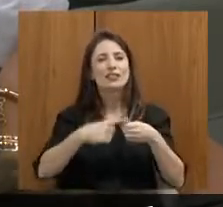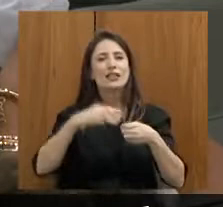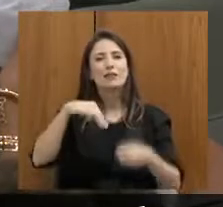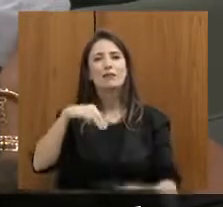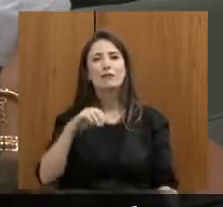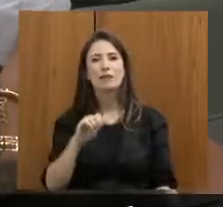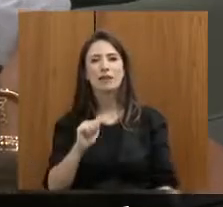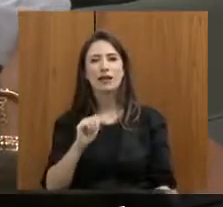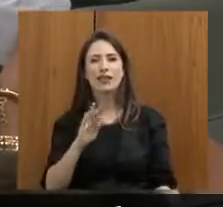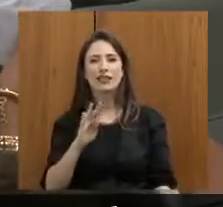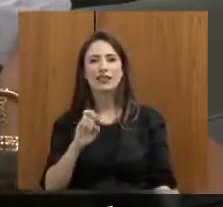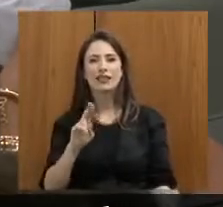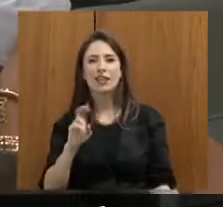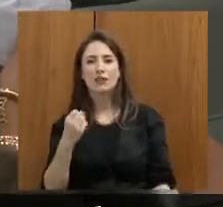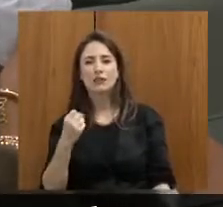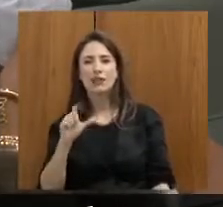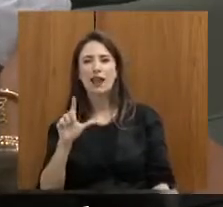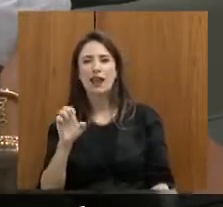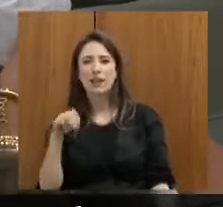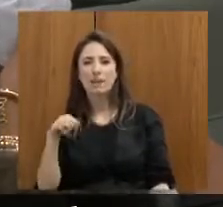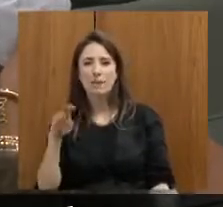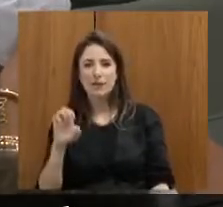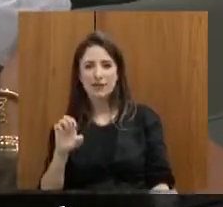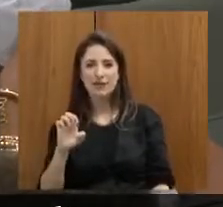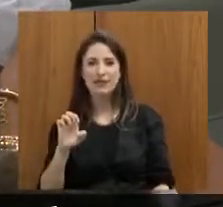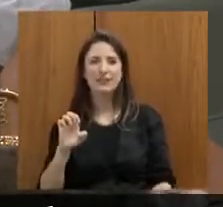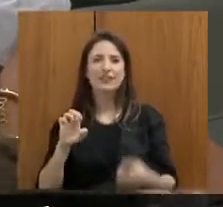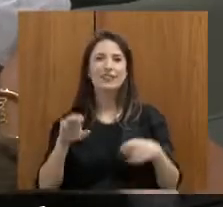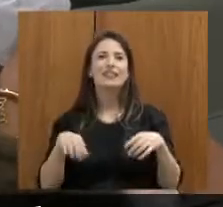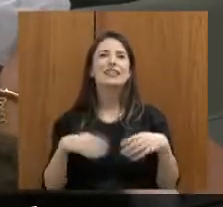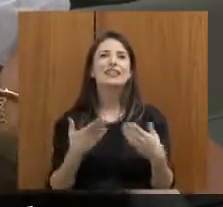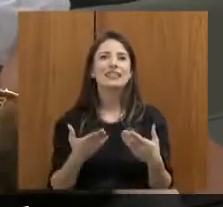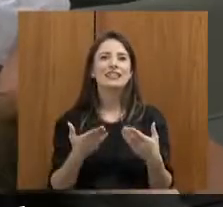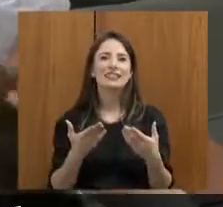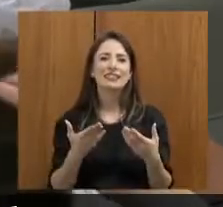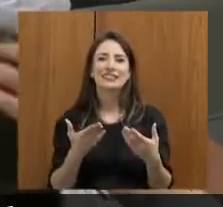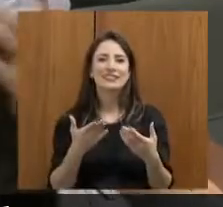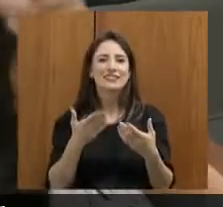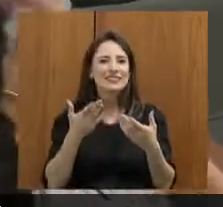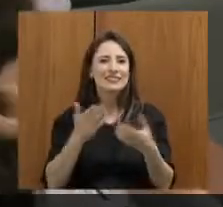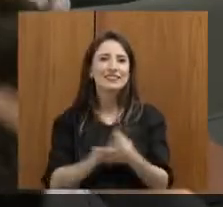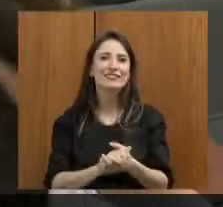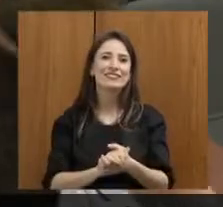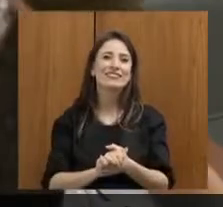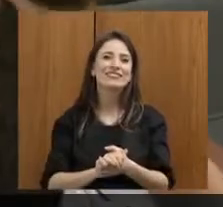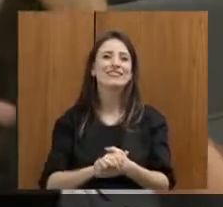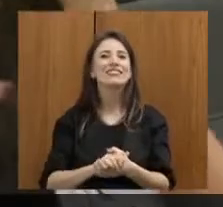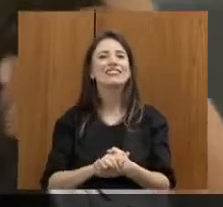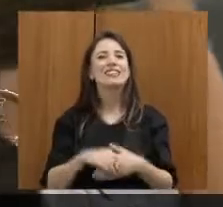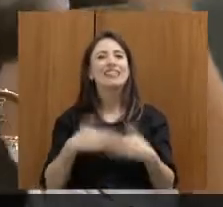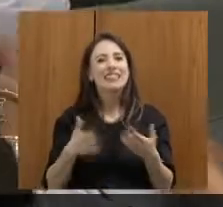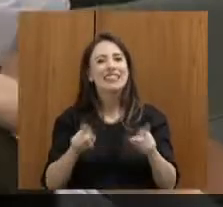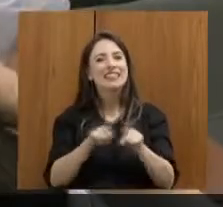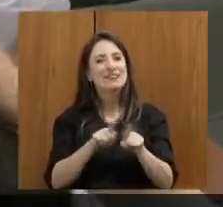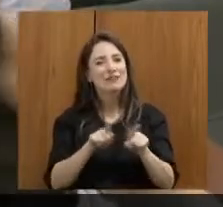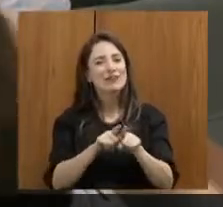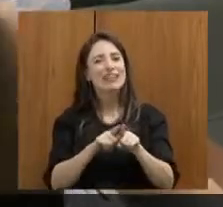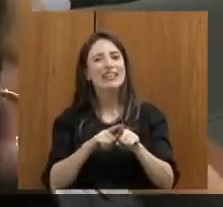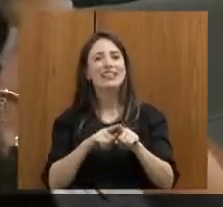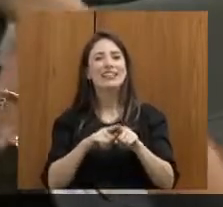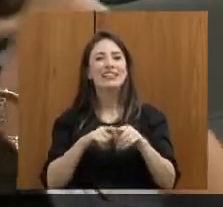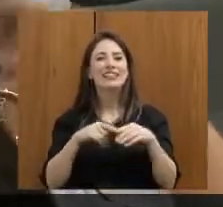Surita também faz parte do fosse uma ótima né juntamente com a mãe também eu acredito que